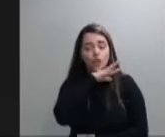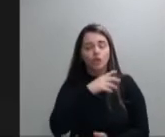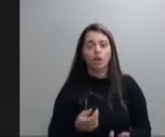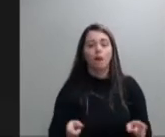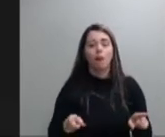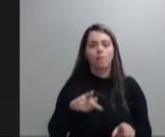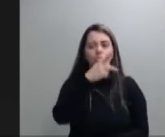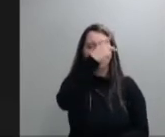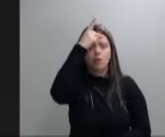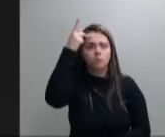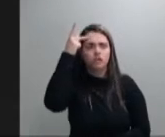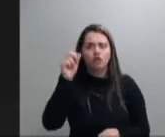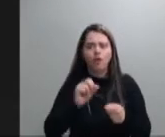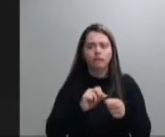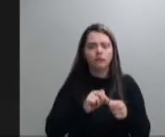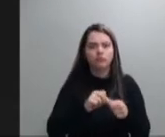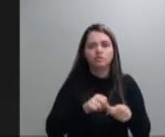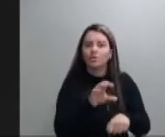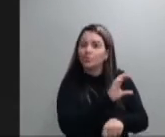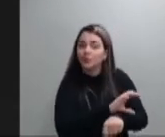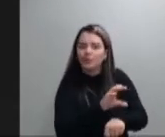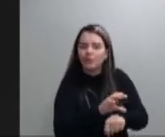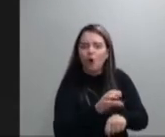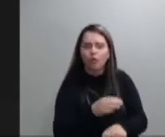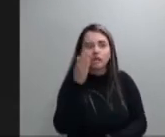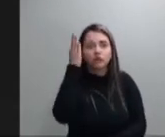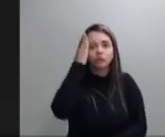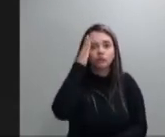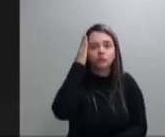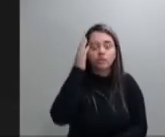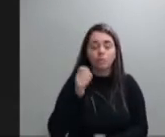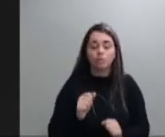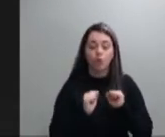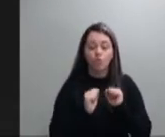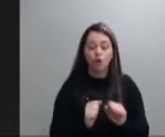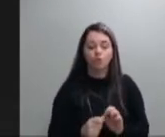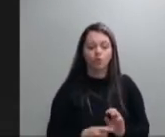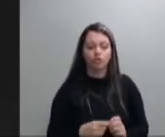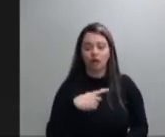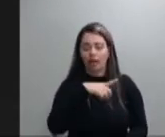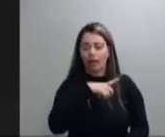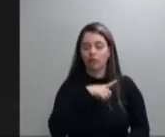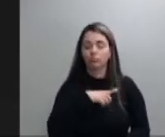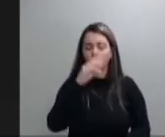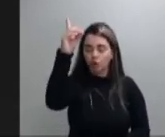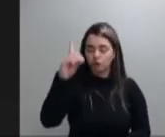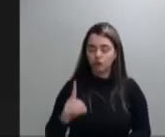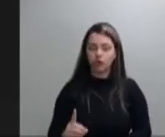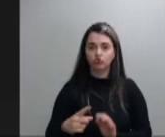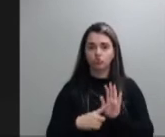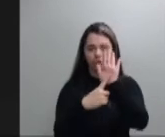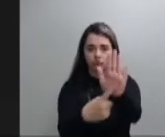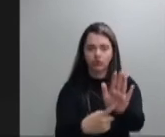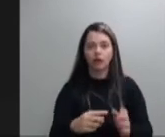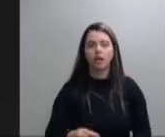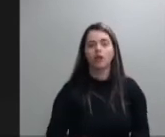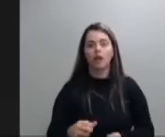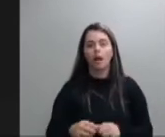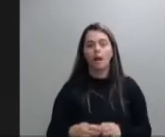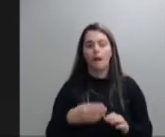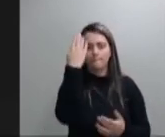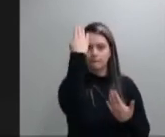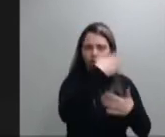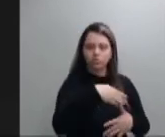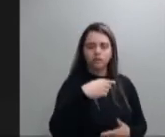por uma parte como pela outra volto a dizer a beleza do direito mas ambos fazem referência à MS 33 406 eu